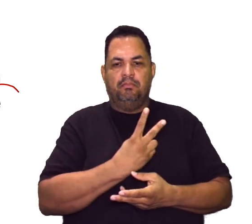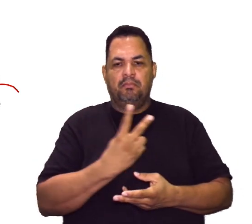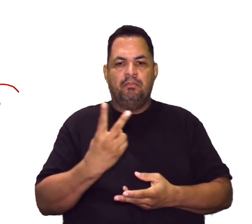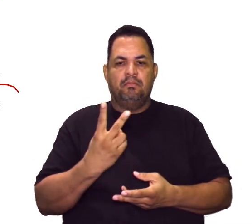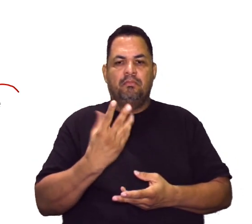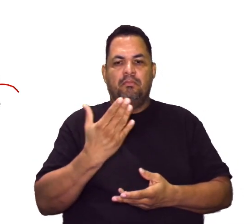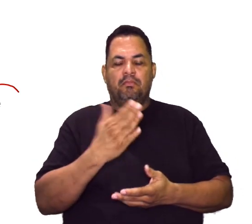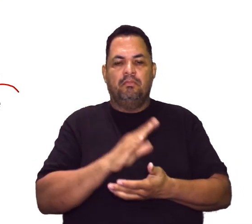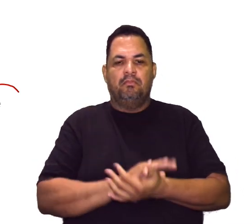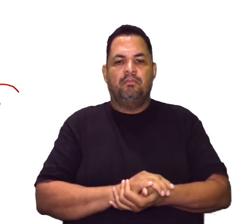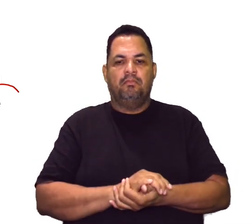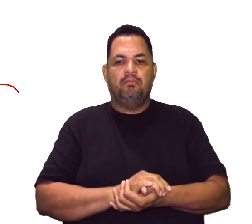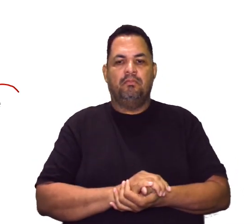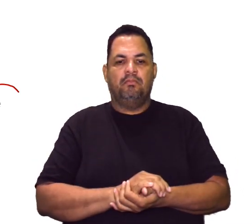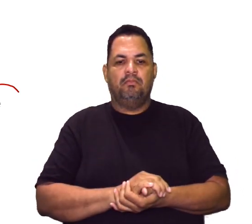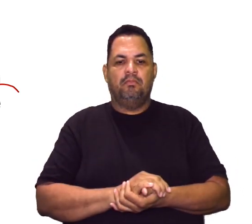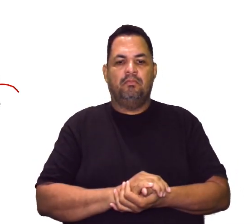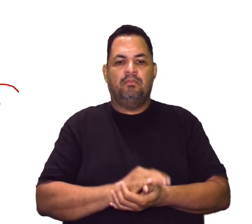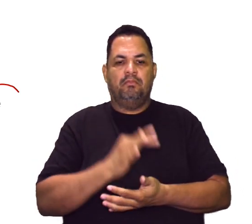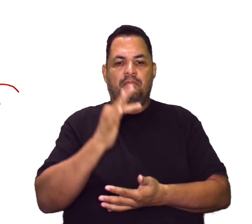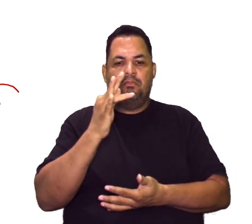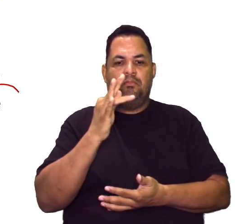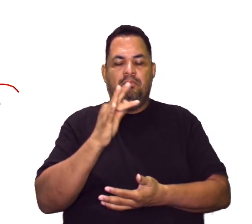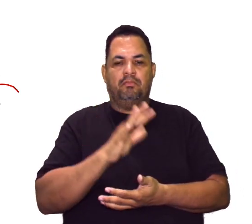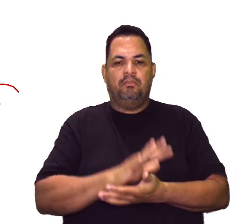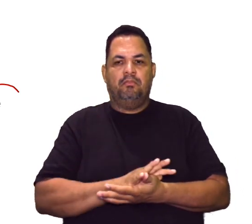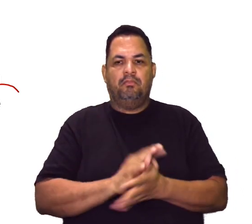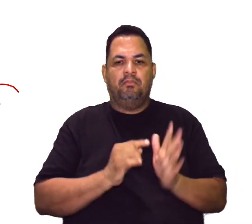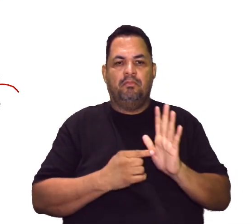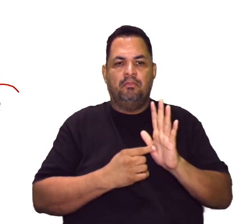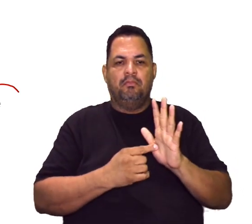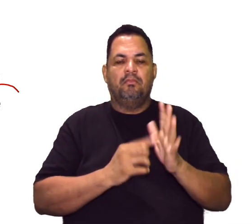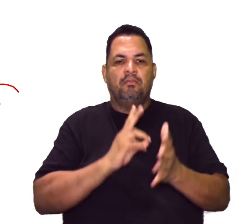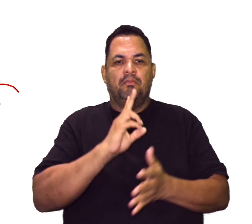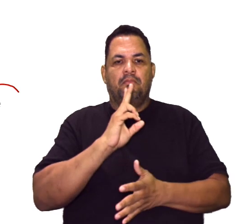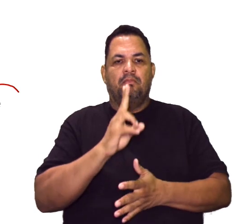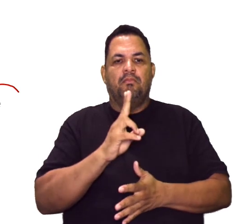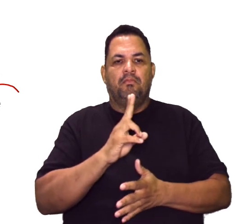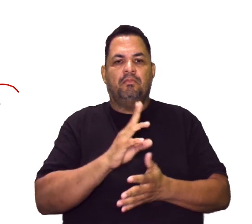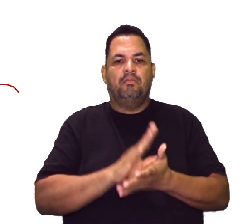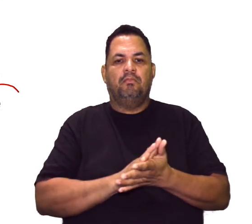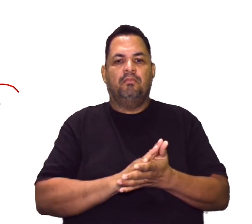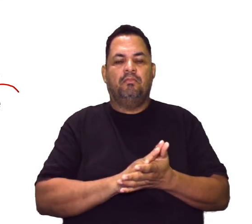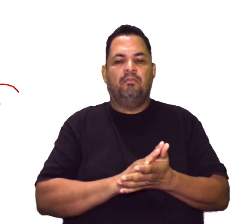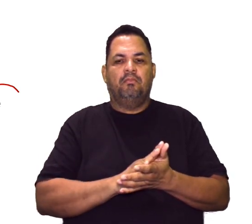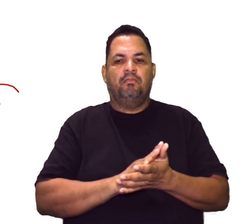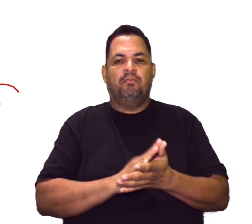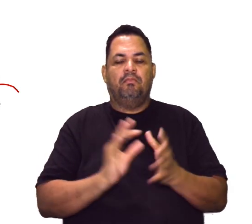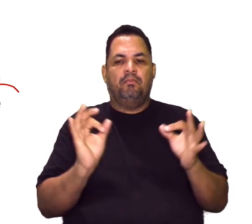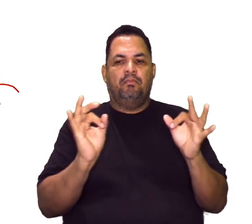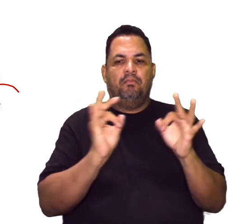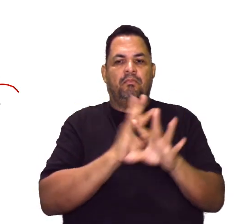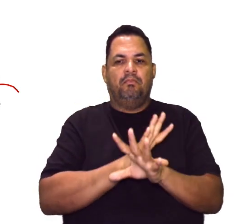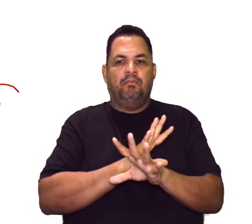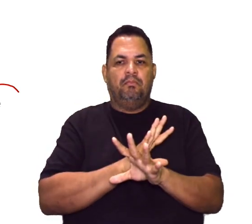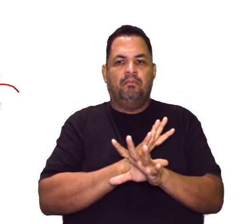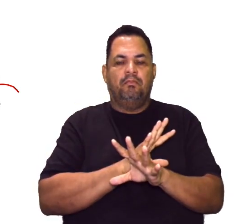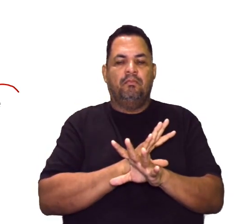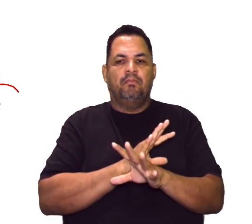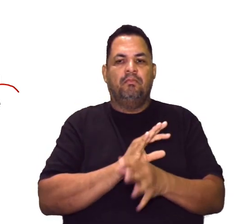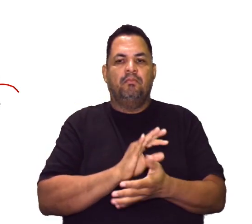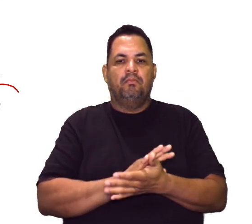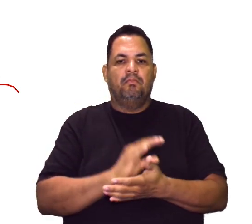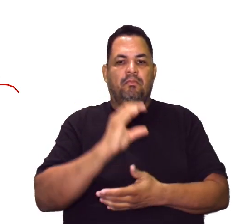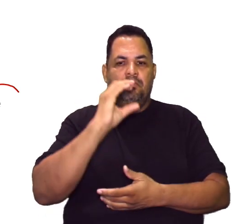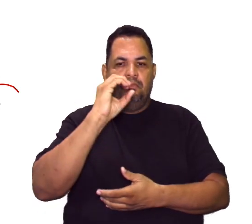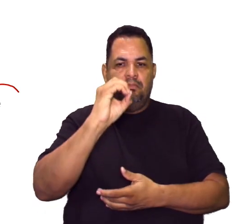átomos de flúor apresentar a mesma eletronegatividade, portanto, o